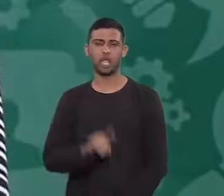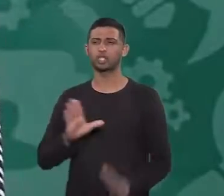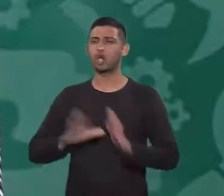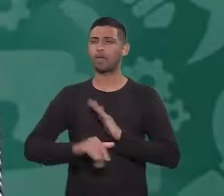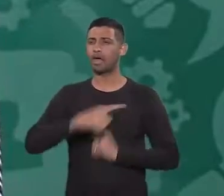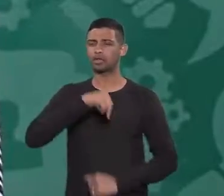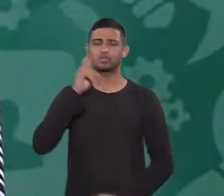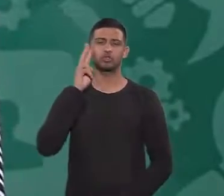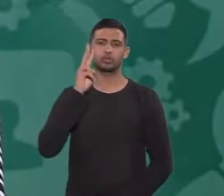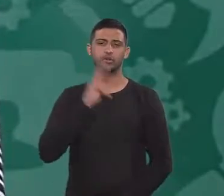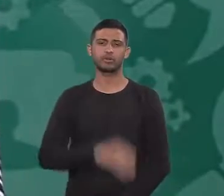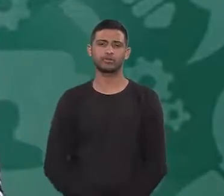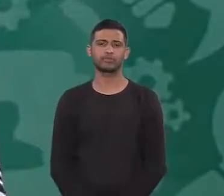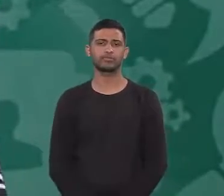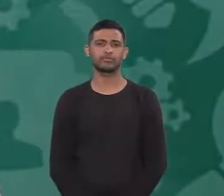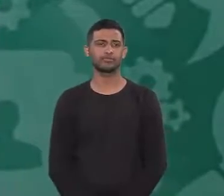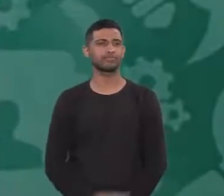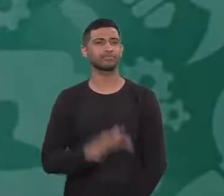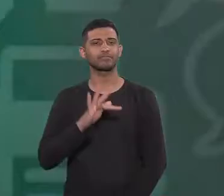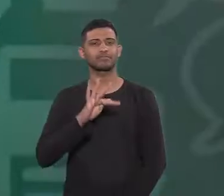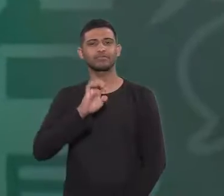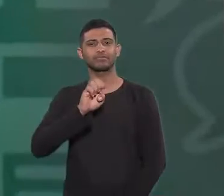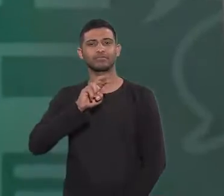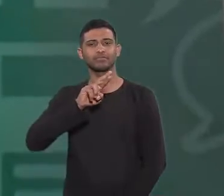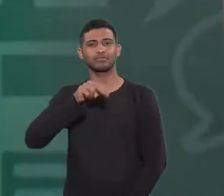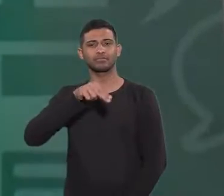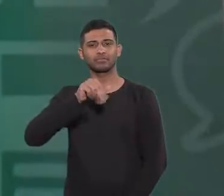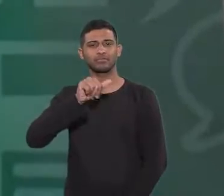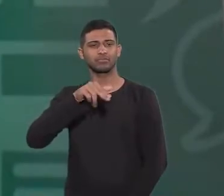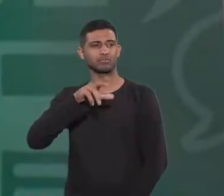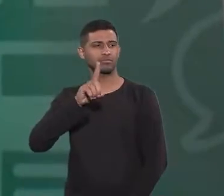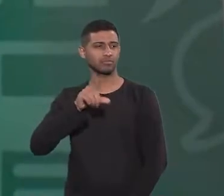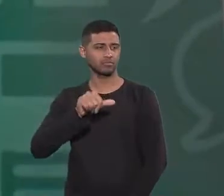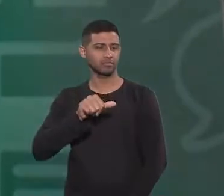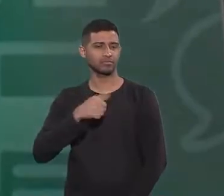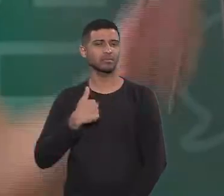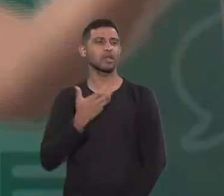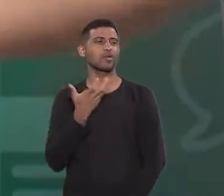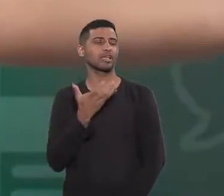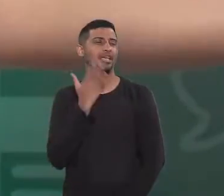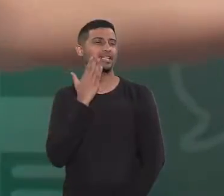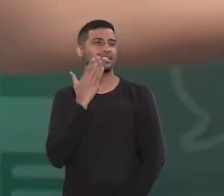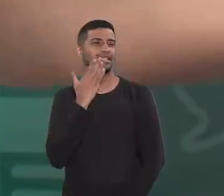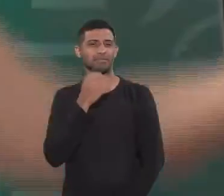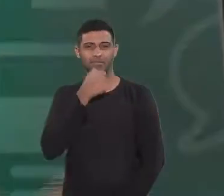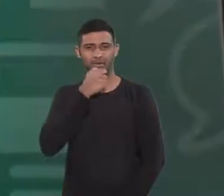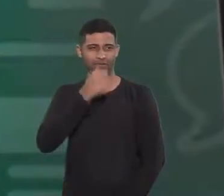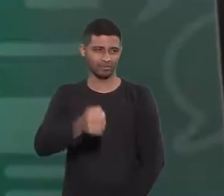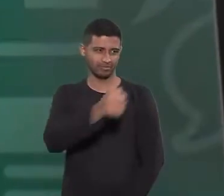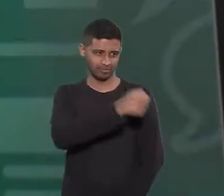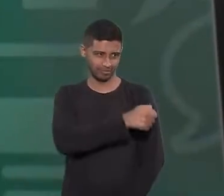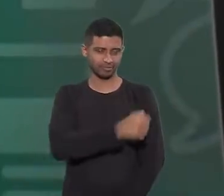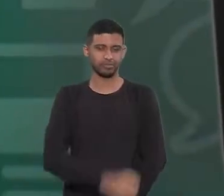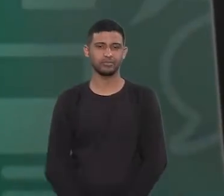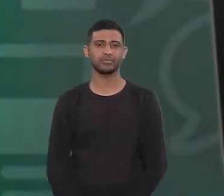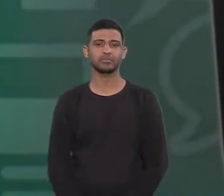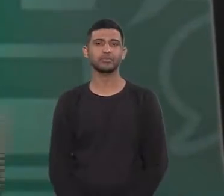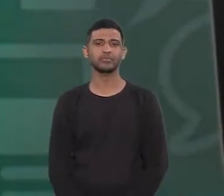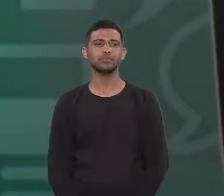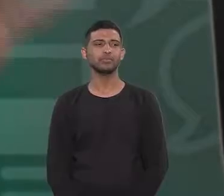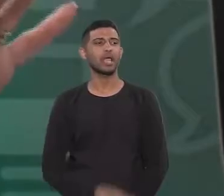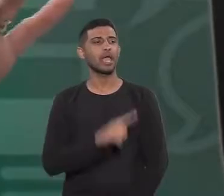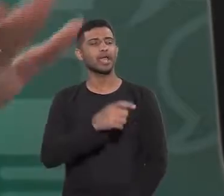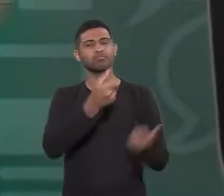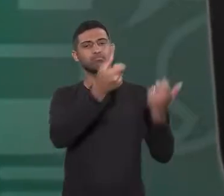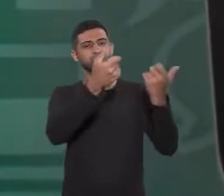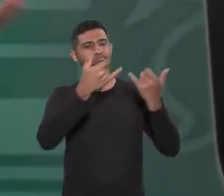que roubaram de nós isso tudo, sabe? Fernanda, eu queria saber de você, Brian, passa o microfone para ela.